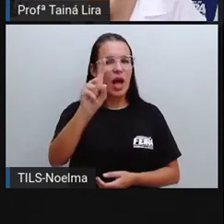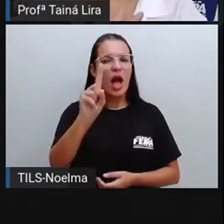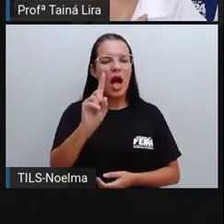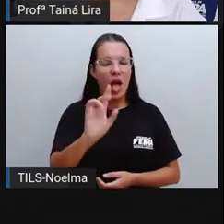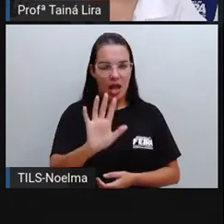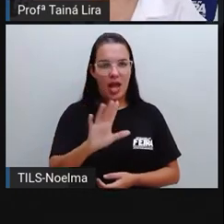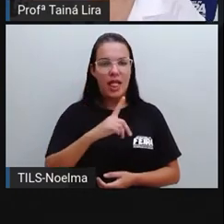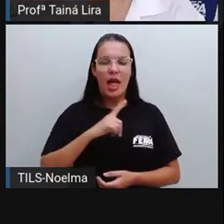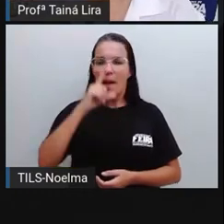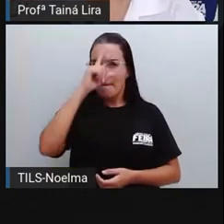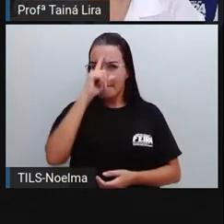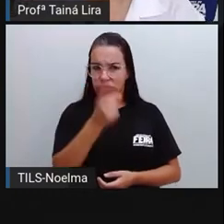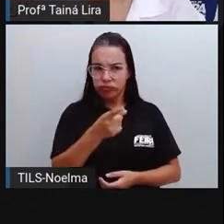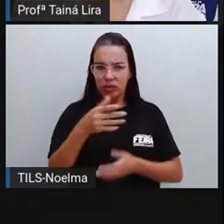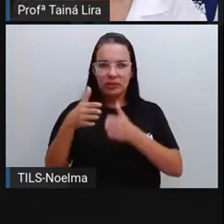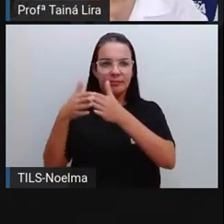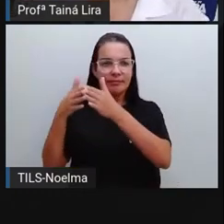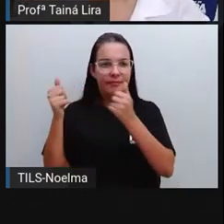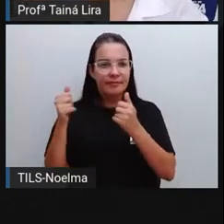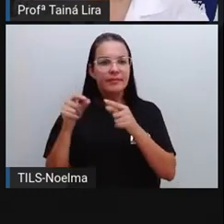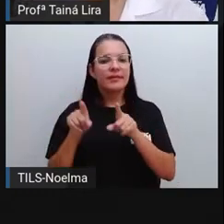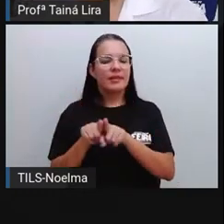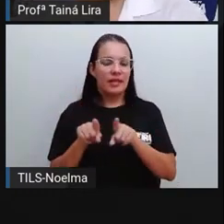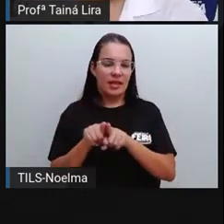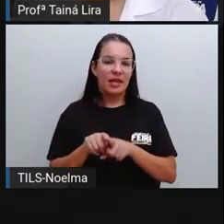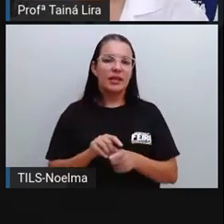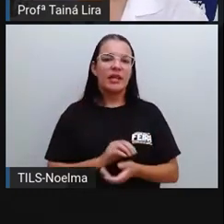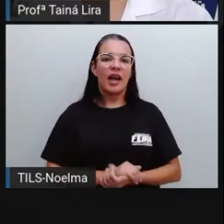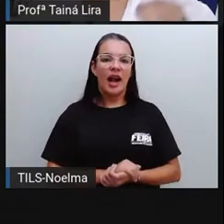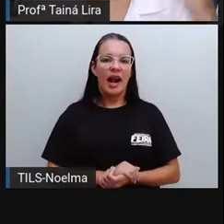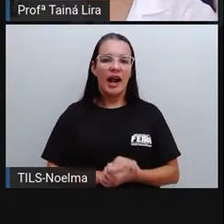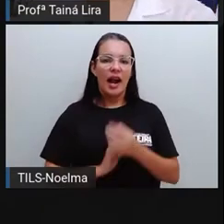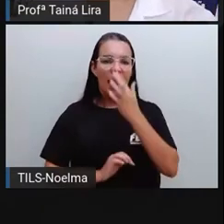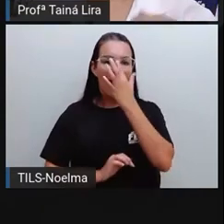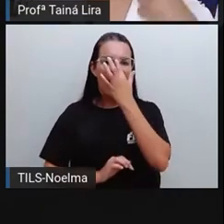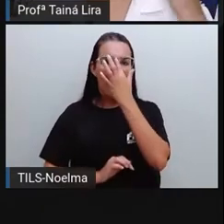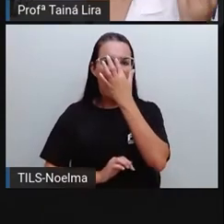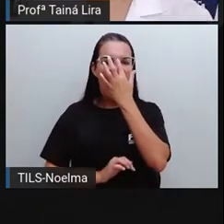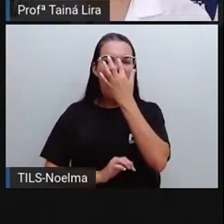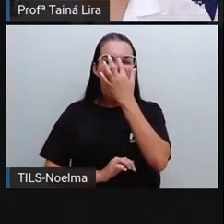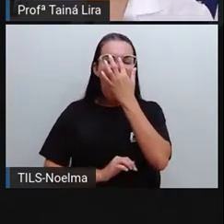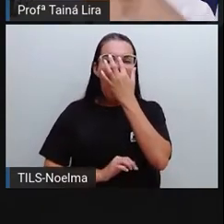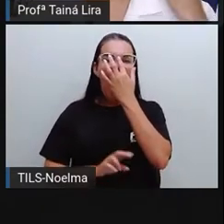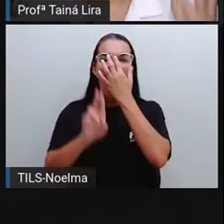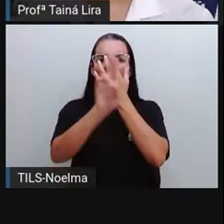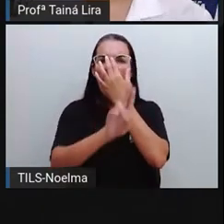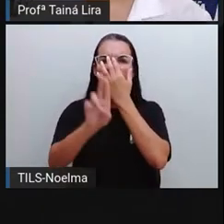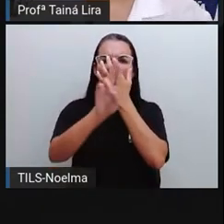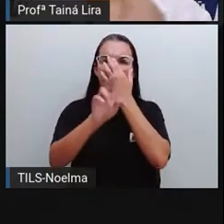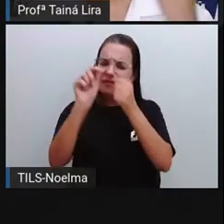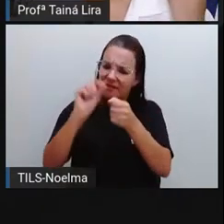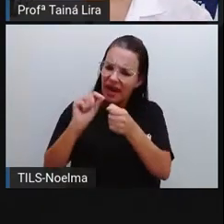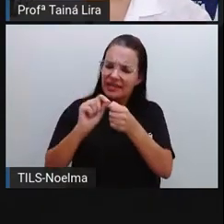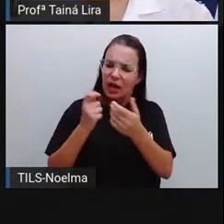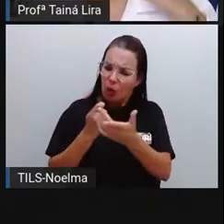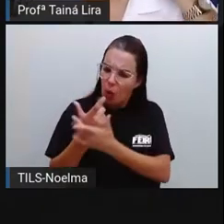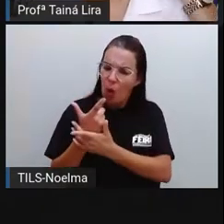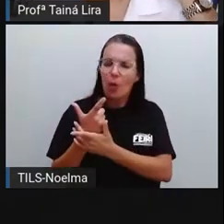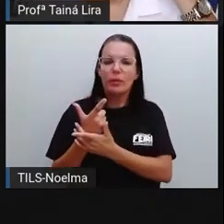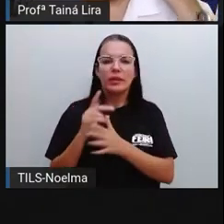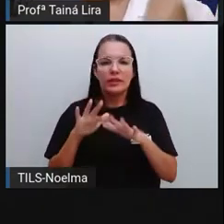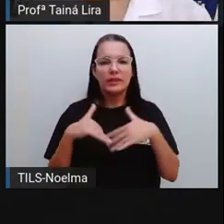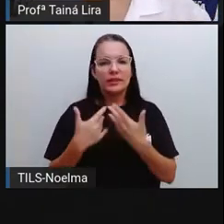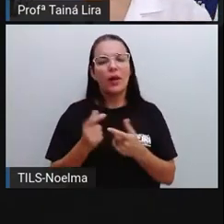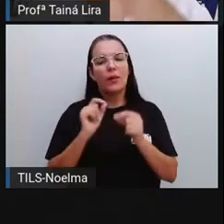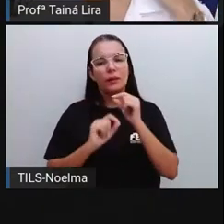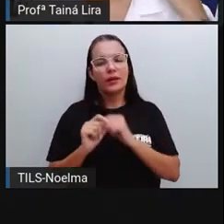problema. A gente vai lembrar que elas indicam ordem ou pedido, tá? Use, faça, cumpre. Então, tá?